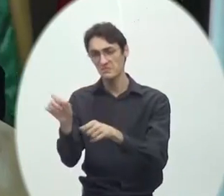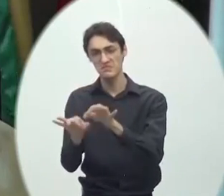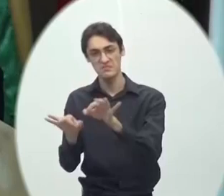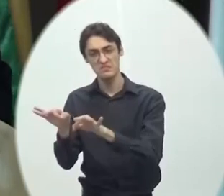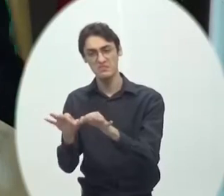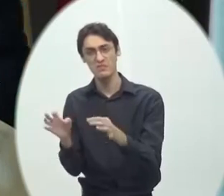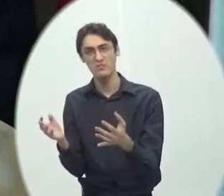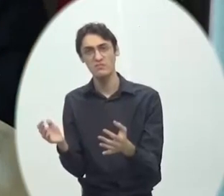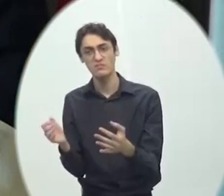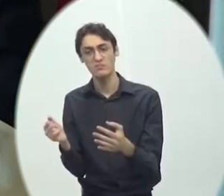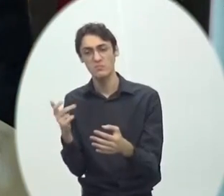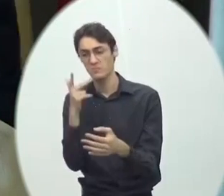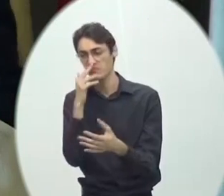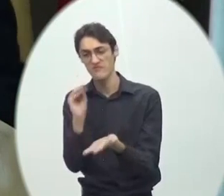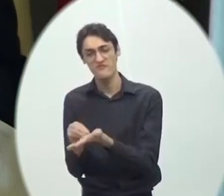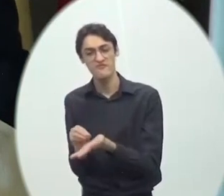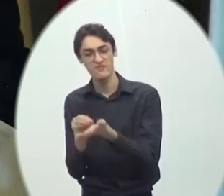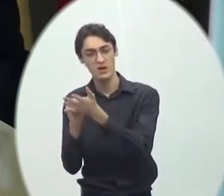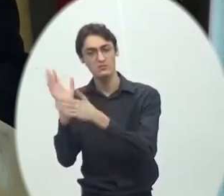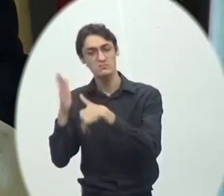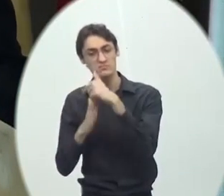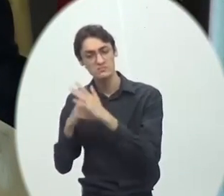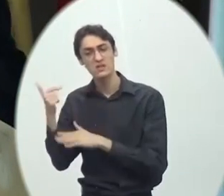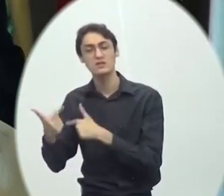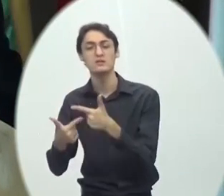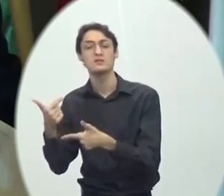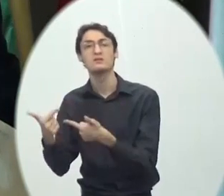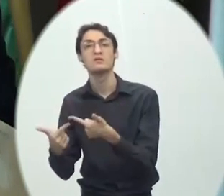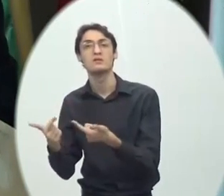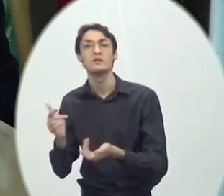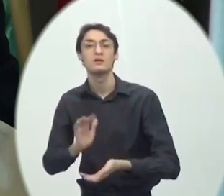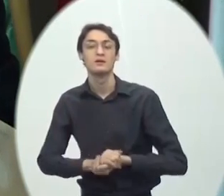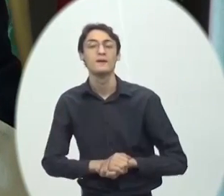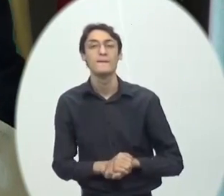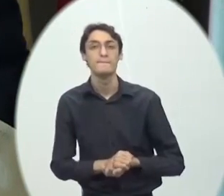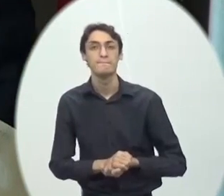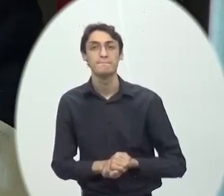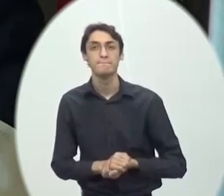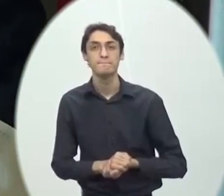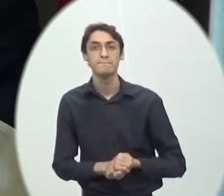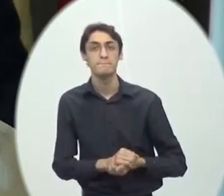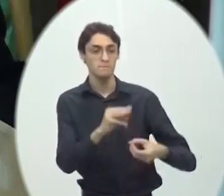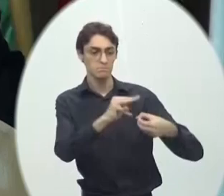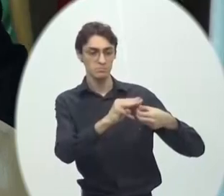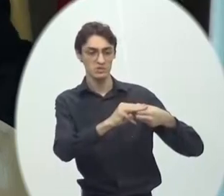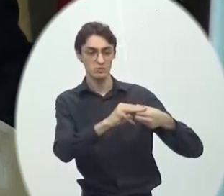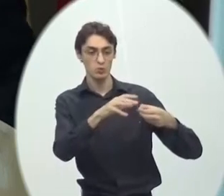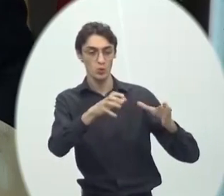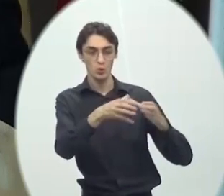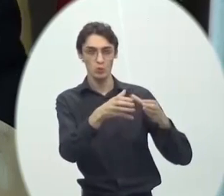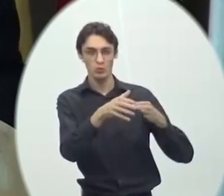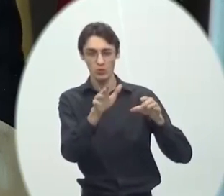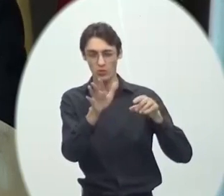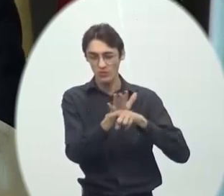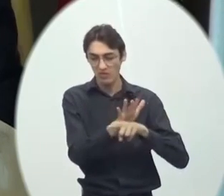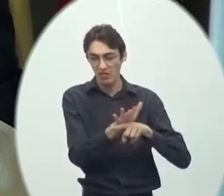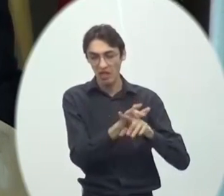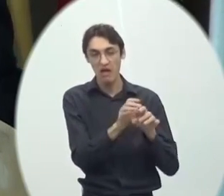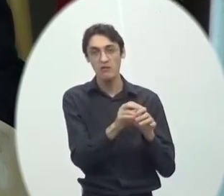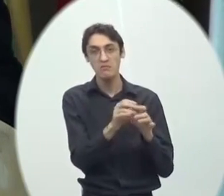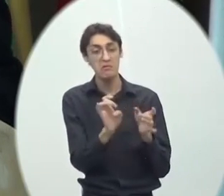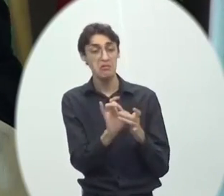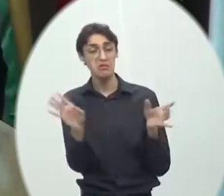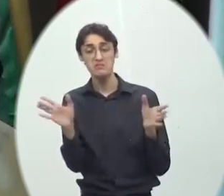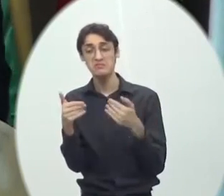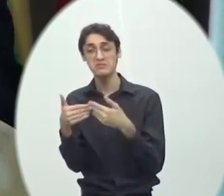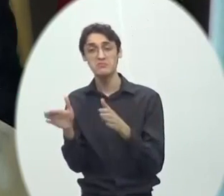de repente, a parte de fiscalização do município deixar isso acontecer. Chegou, eu, sexta-feira à tarde, às 5 horas eu fui